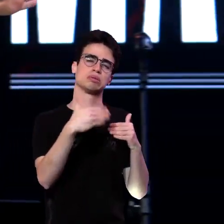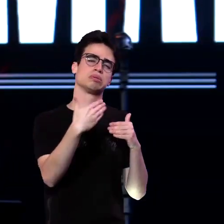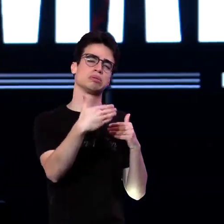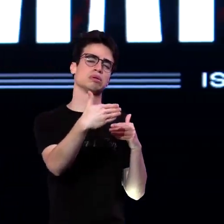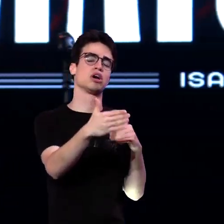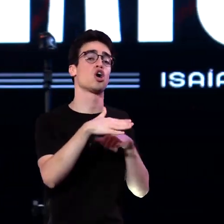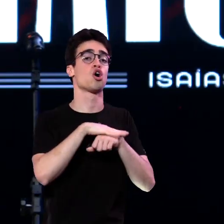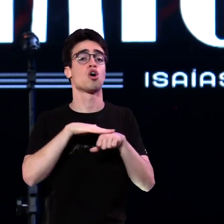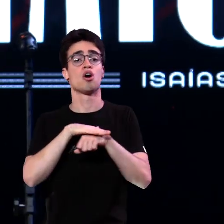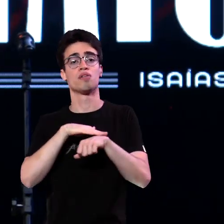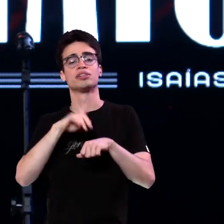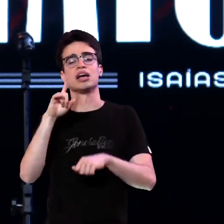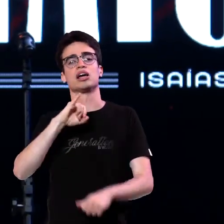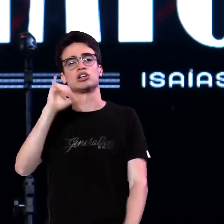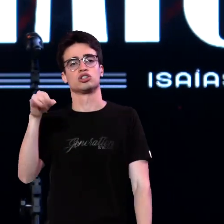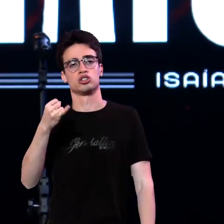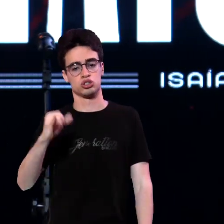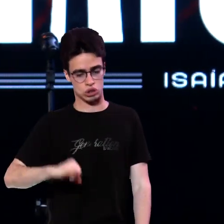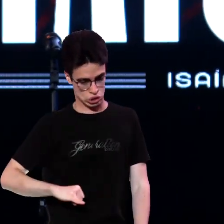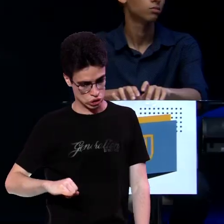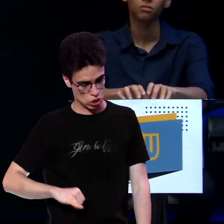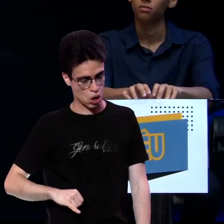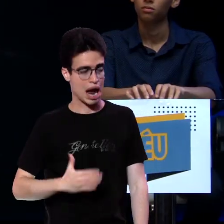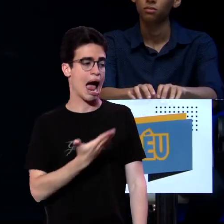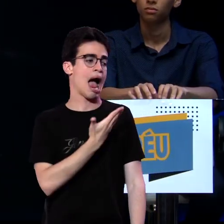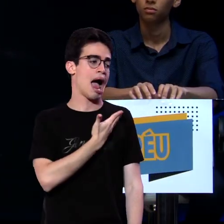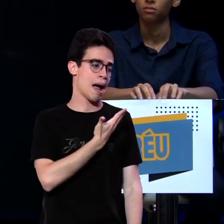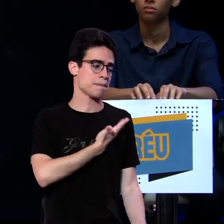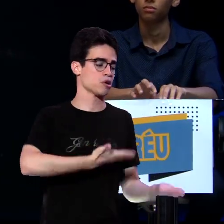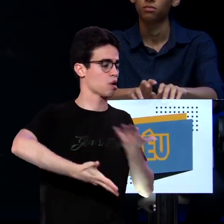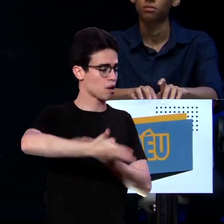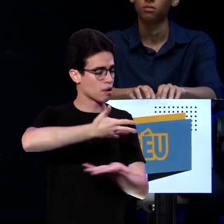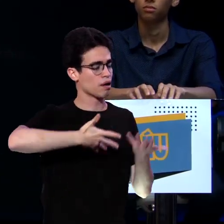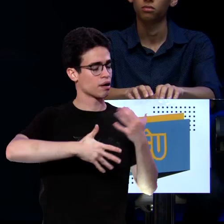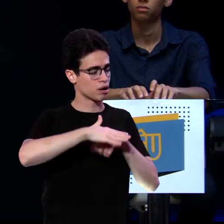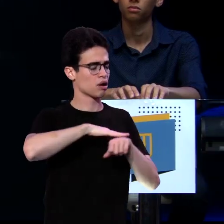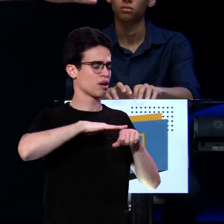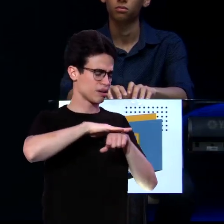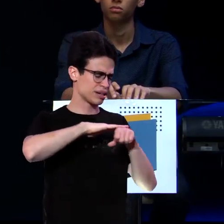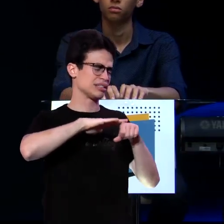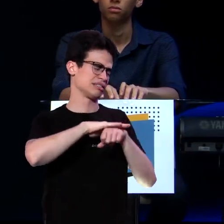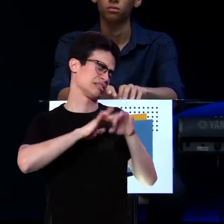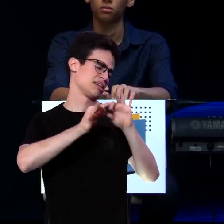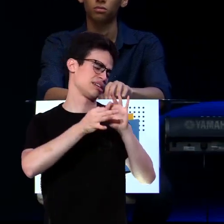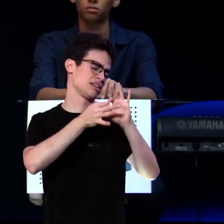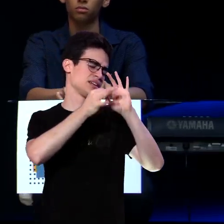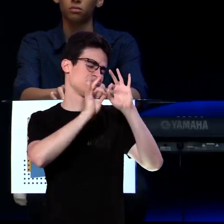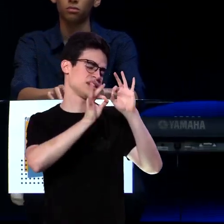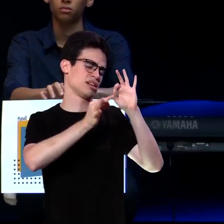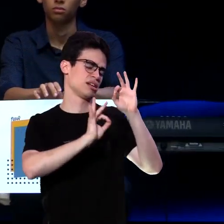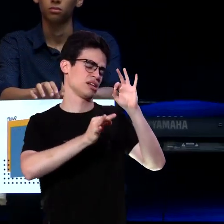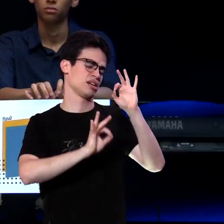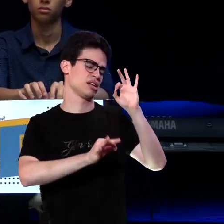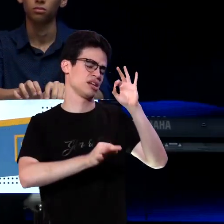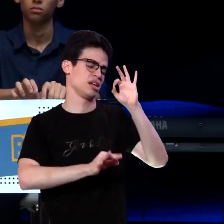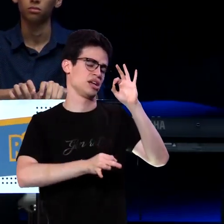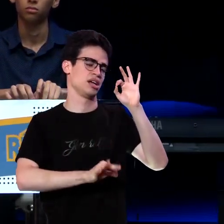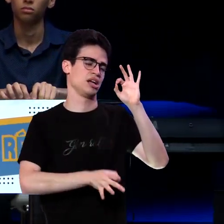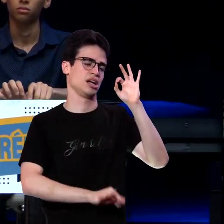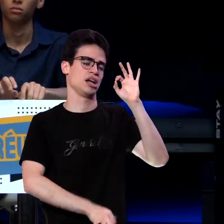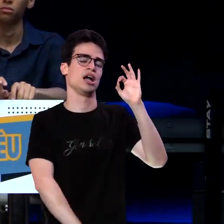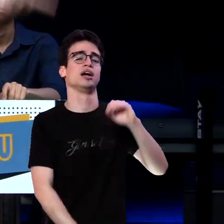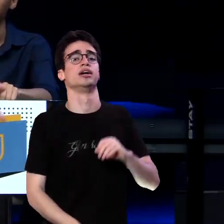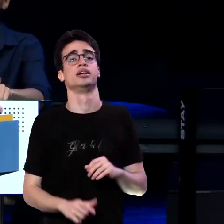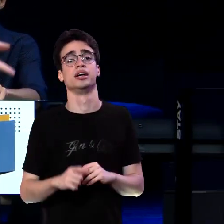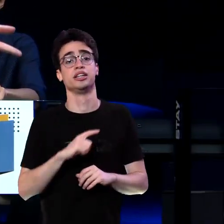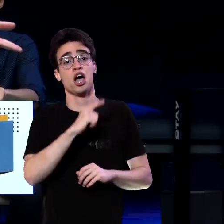entre Jó e os seus amigos. E depois de várias conversas entre Jó e os 3 amigos, vem